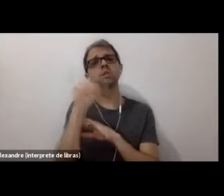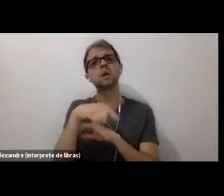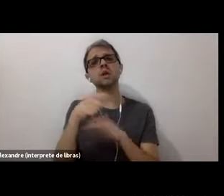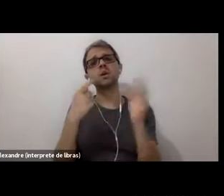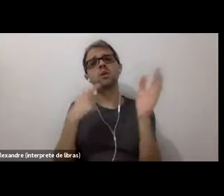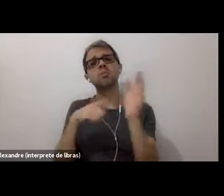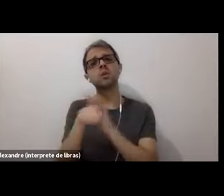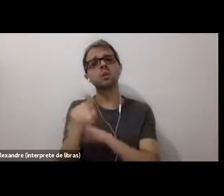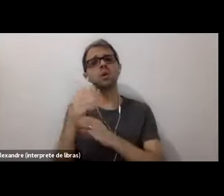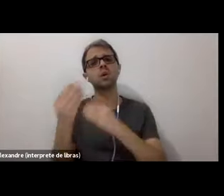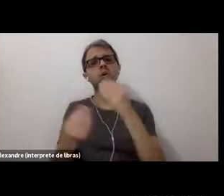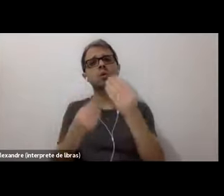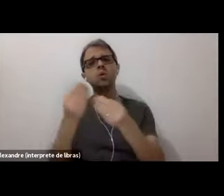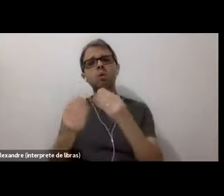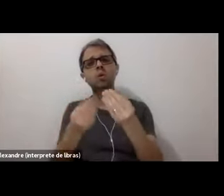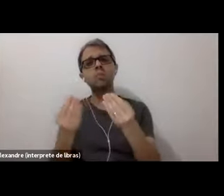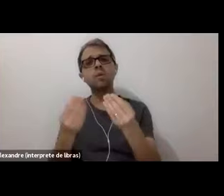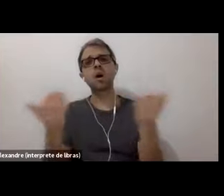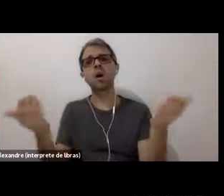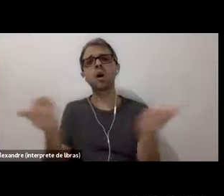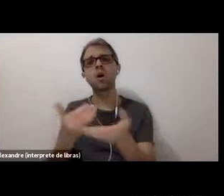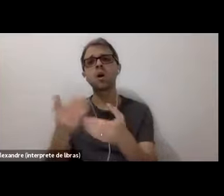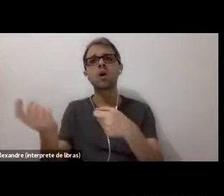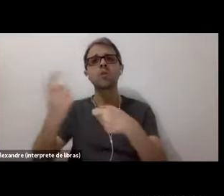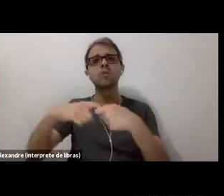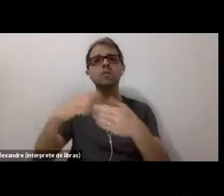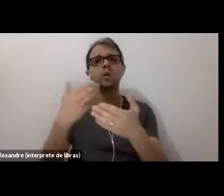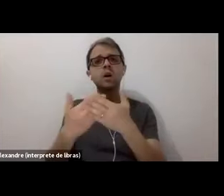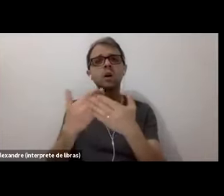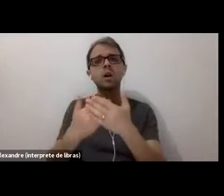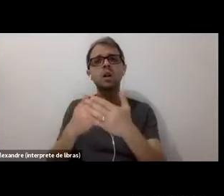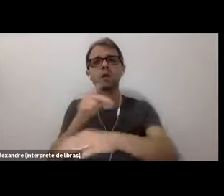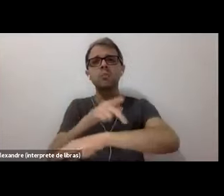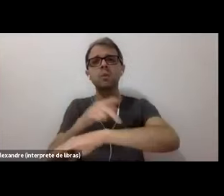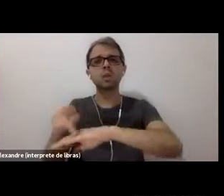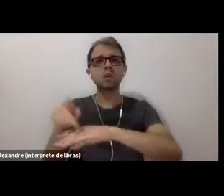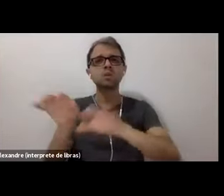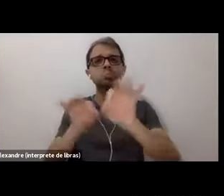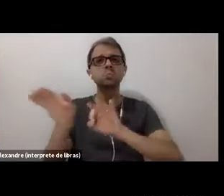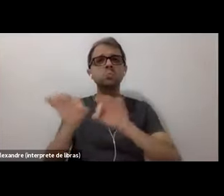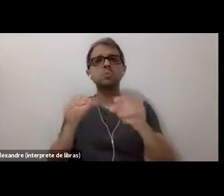da documentação pedagógica em si. Susan, vamos lá?